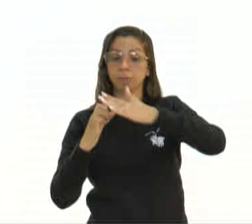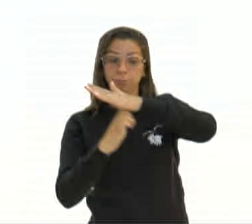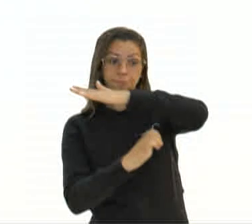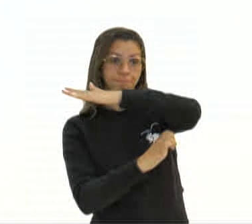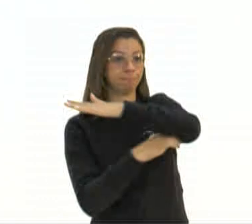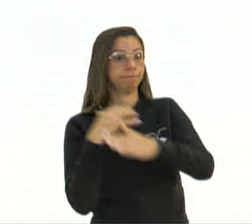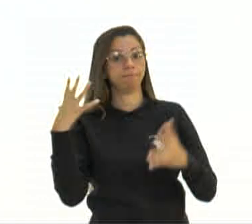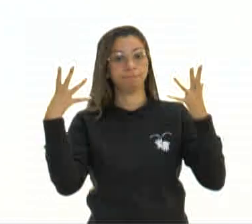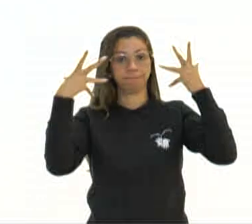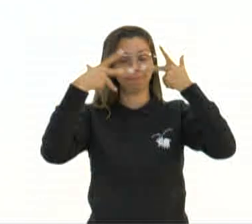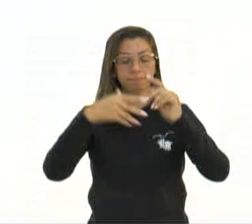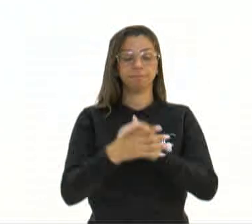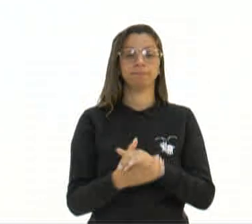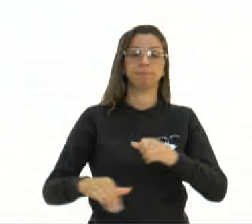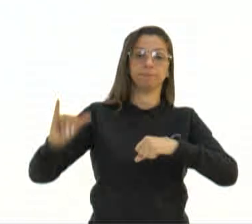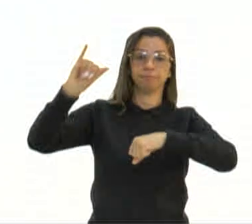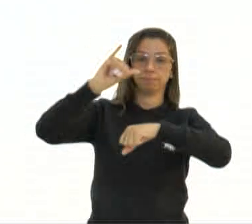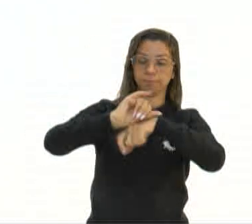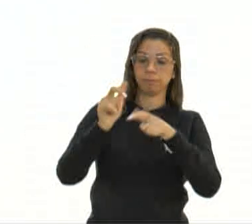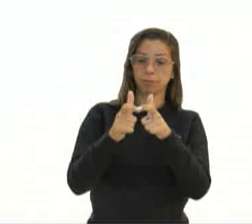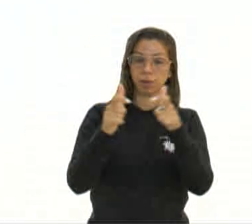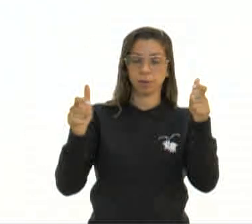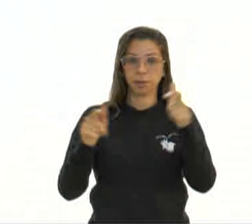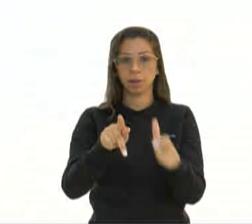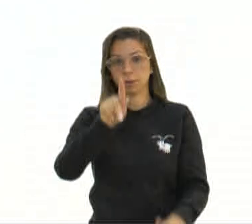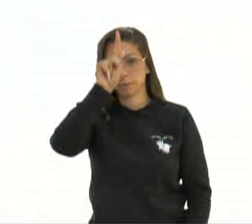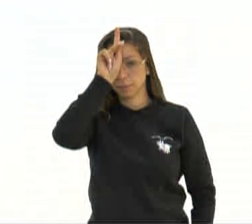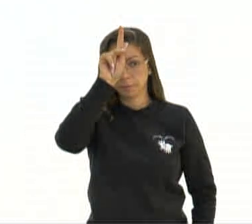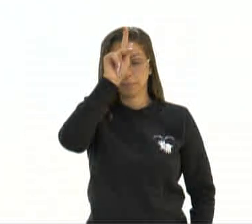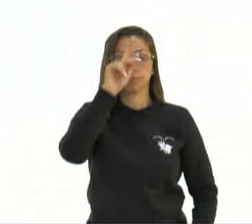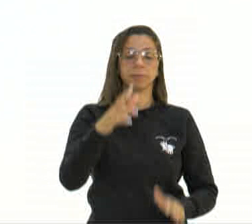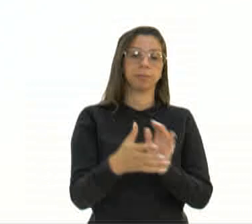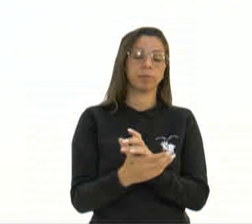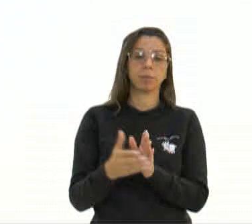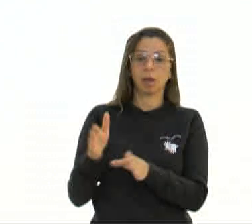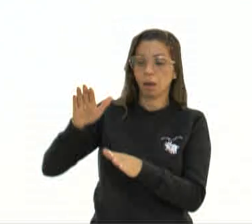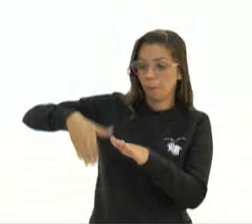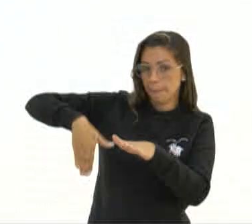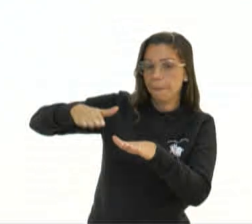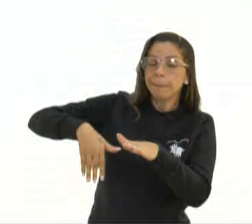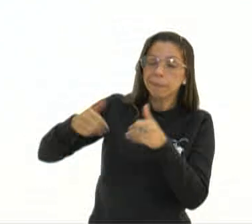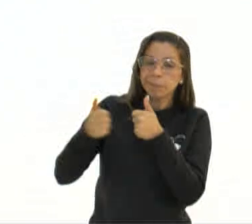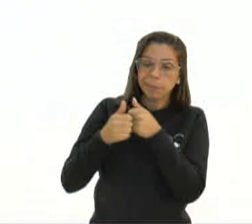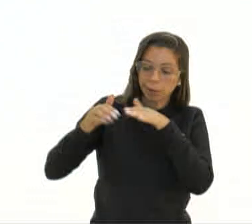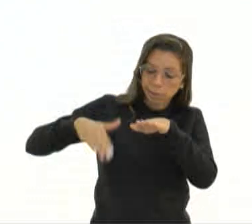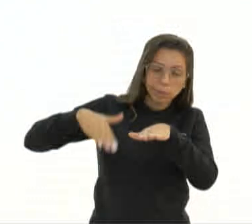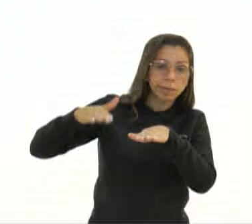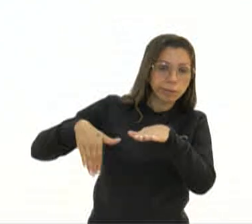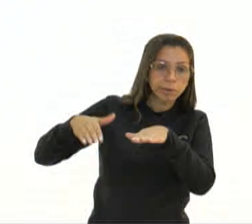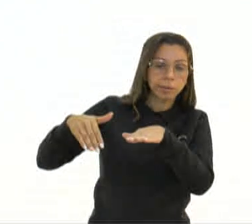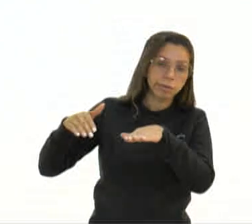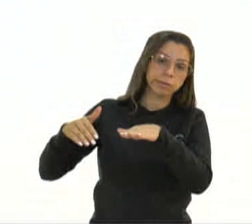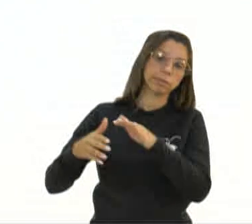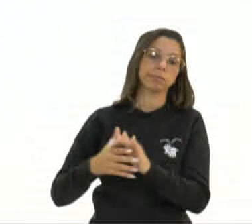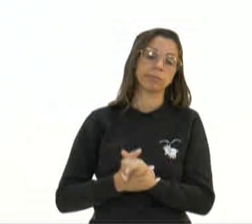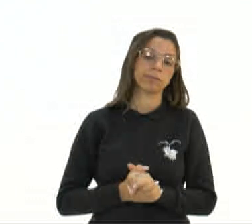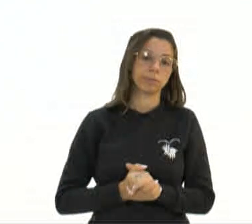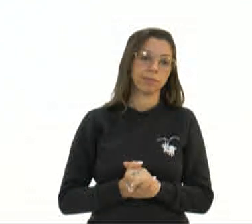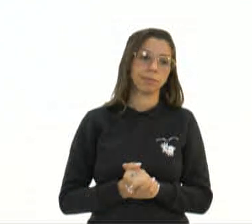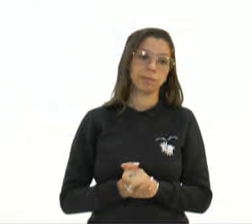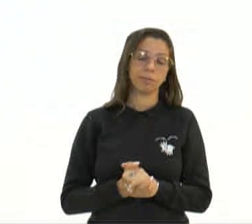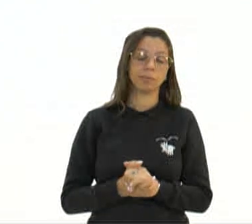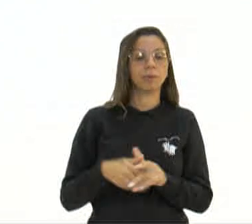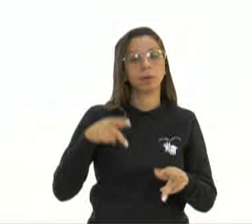bonita. É a capital e maior cidade do Peru, está numa planície costeira, né? Tem um litoral.